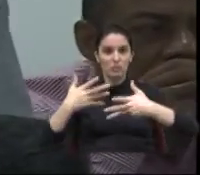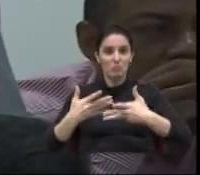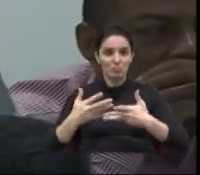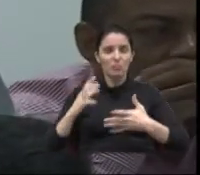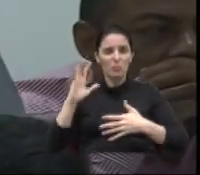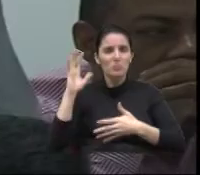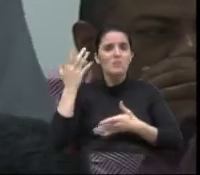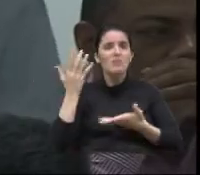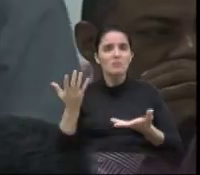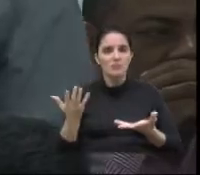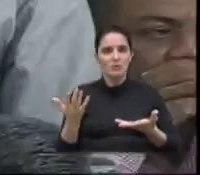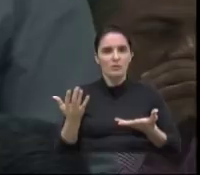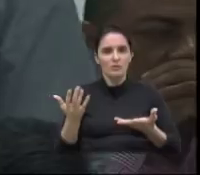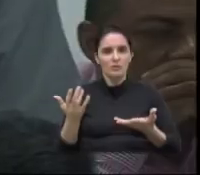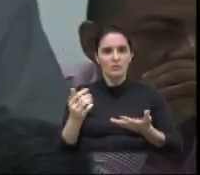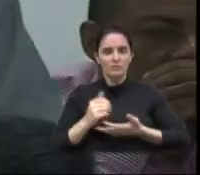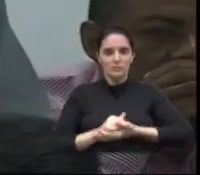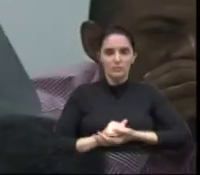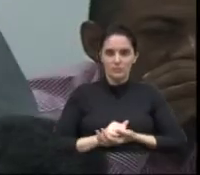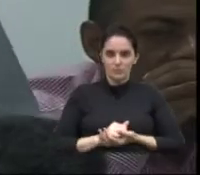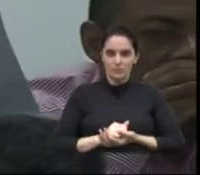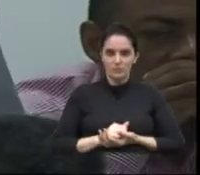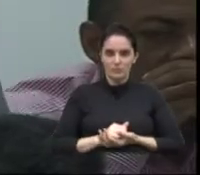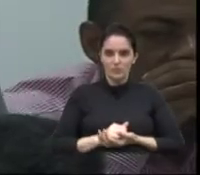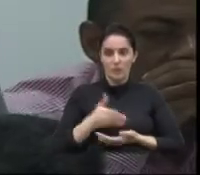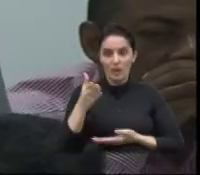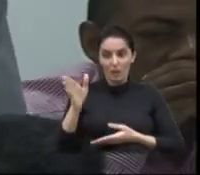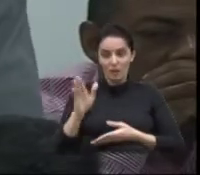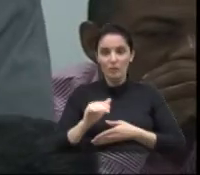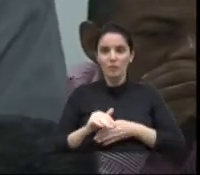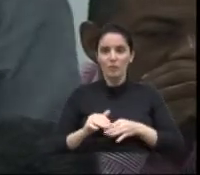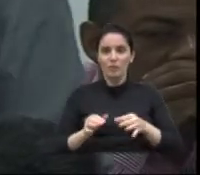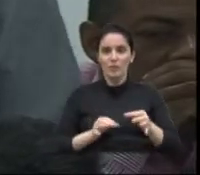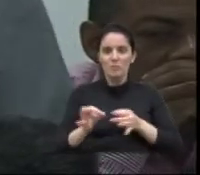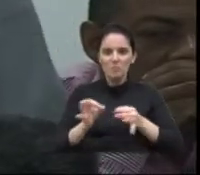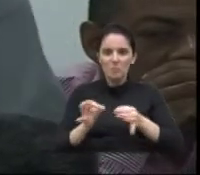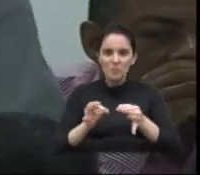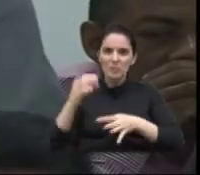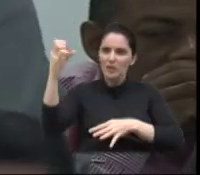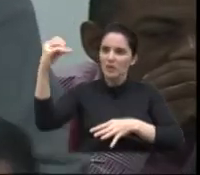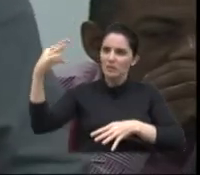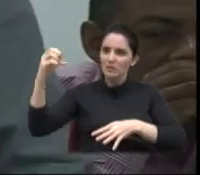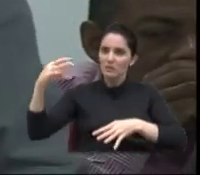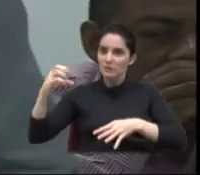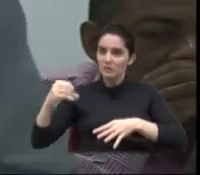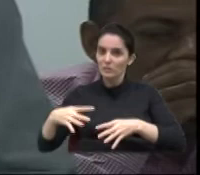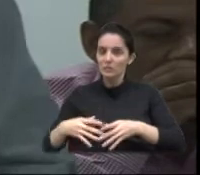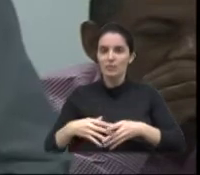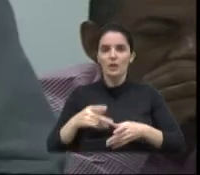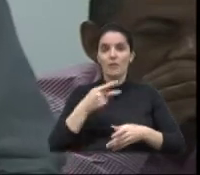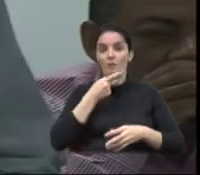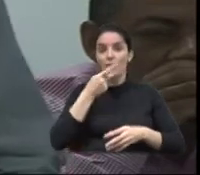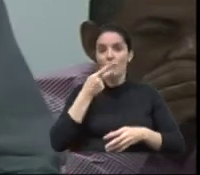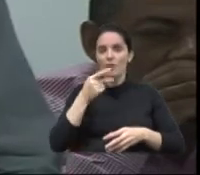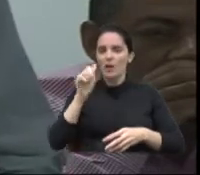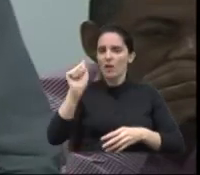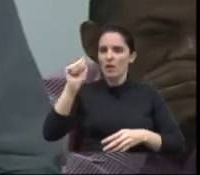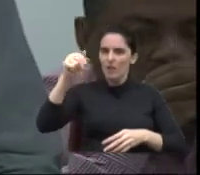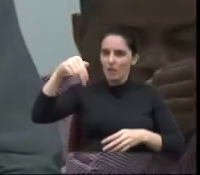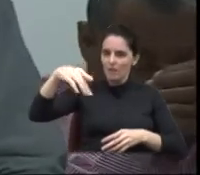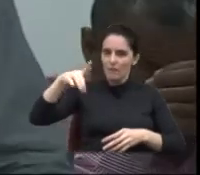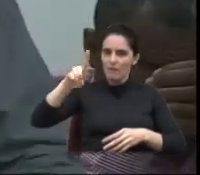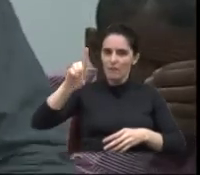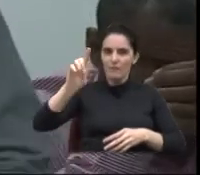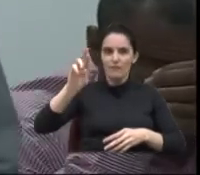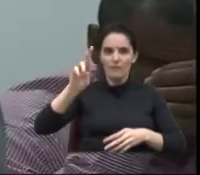E quando ela foi fazendo o Tigrinho, então? Meu Deus, quase jogaram a moça fora da cidade reclamando do que ela estava